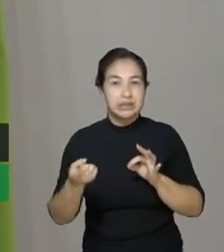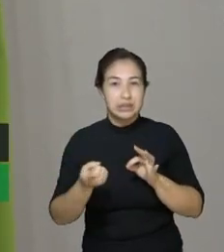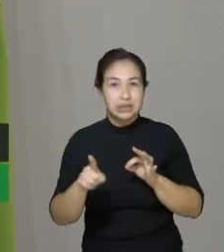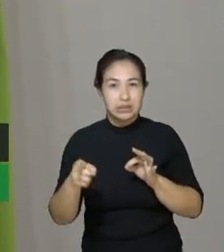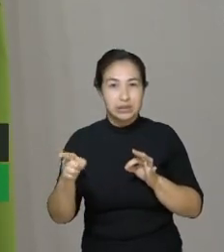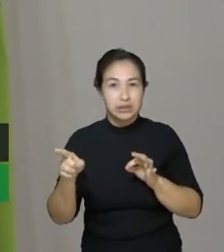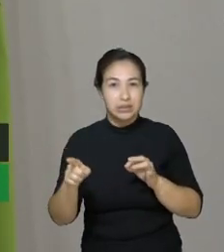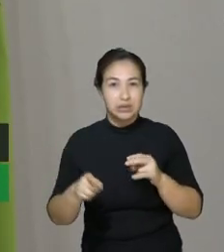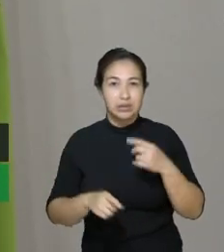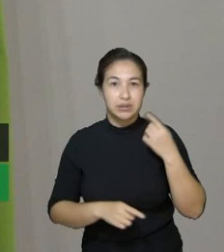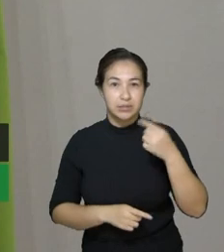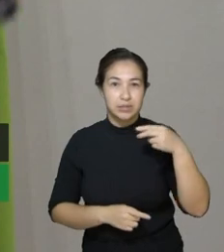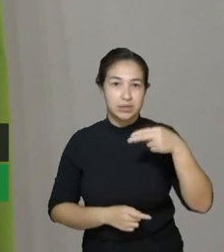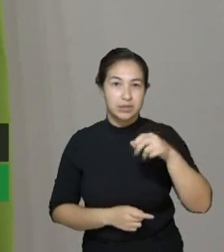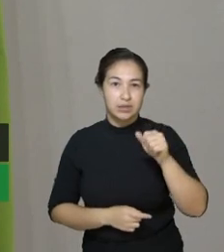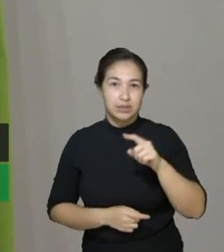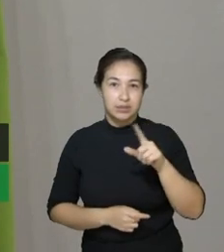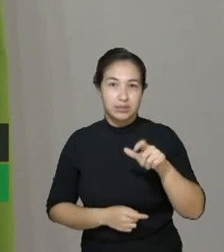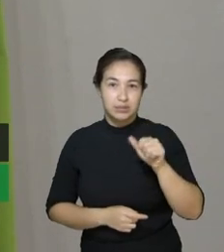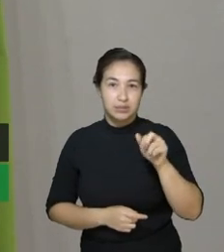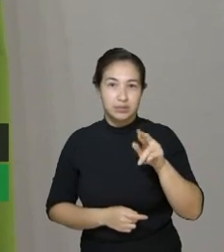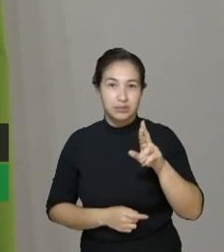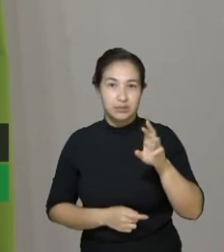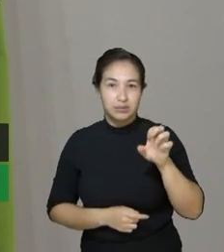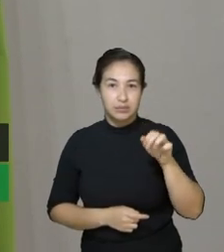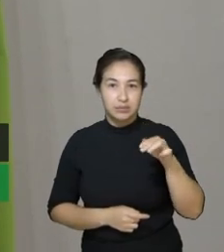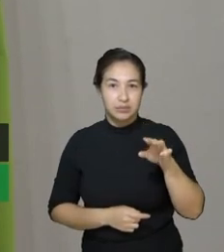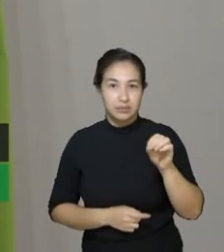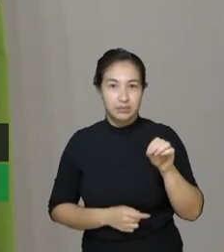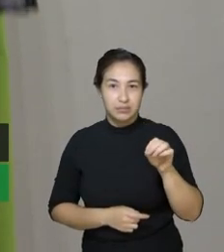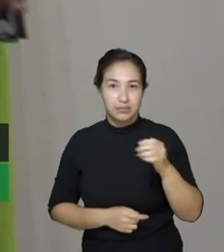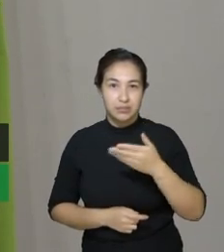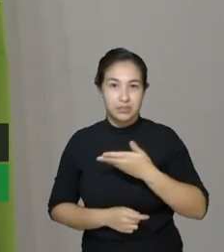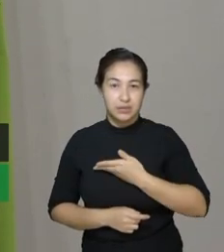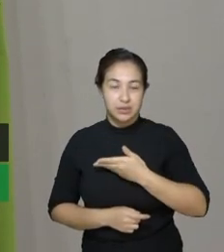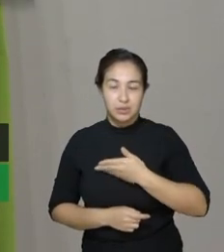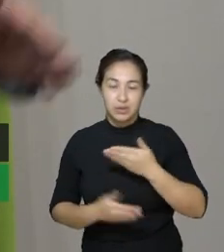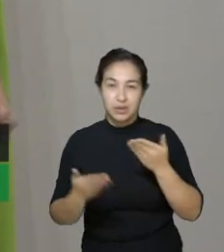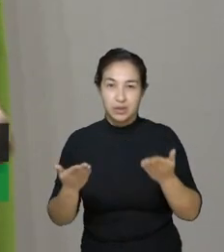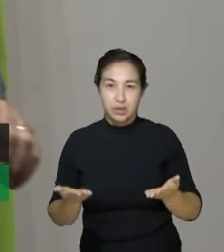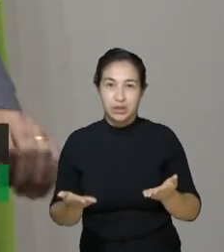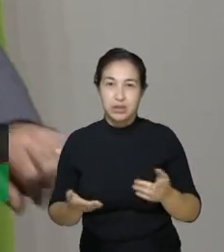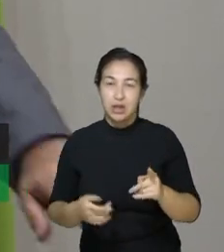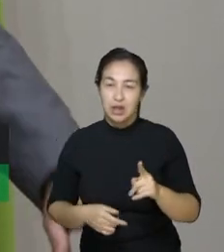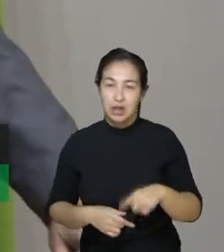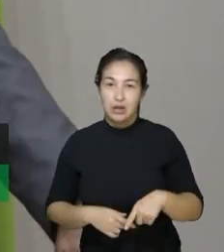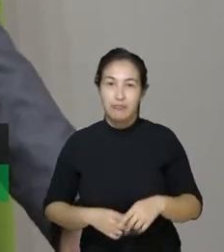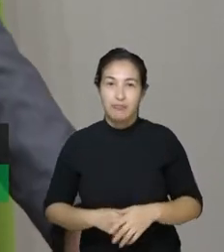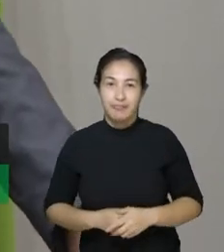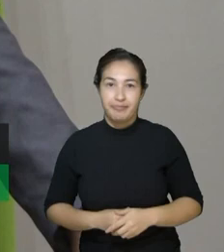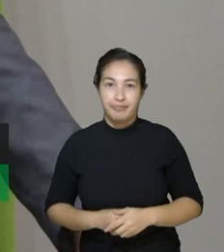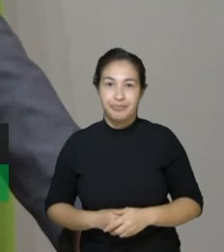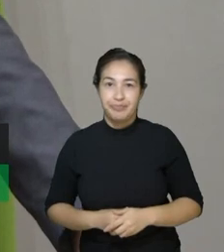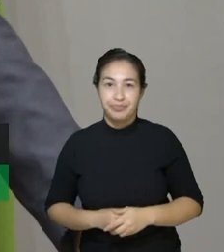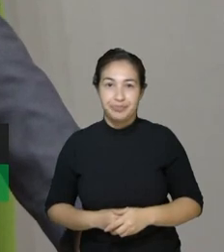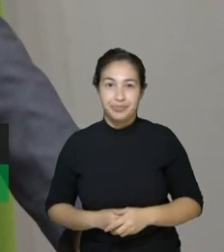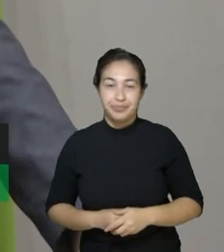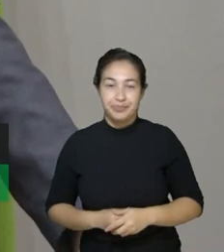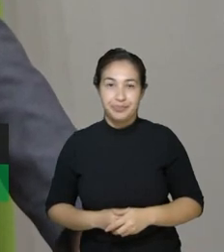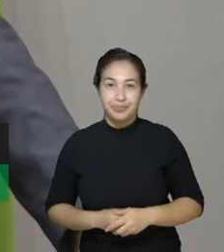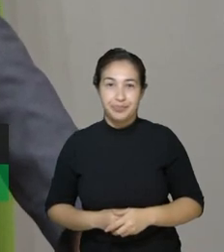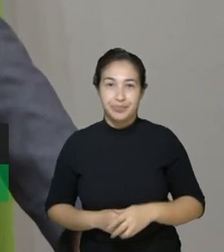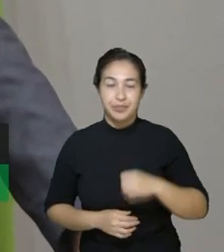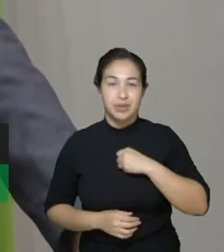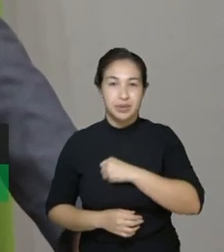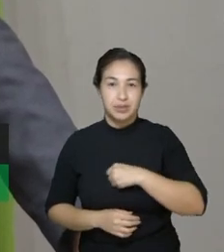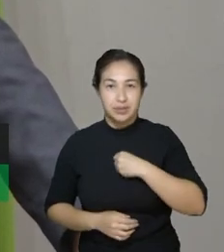deputado Nazareno, grande Nazareno, um grande anfitrião, um grande amigo, vai deixar